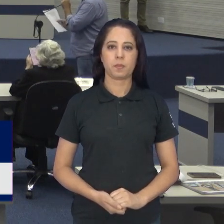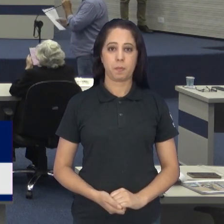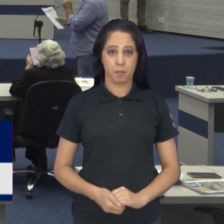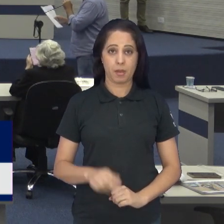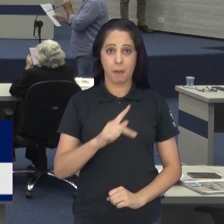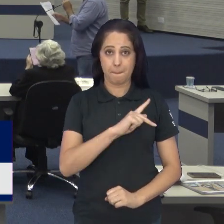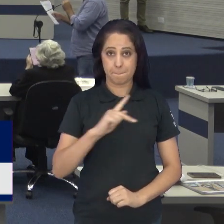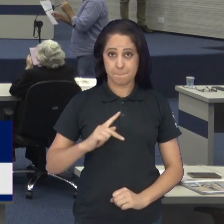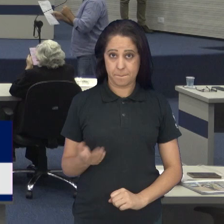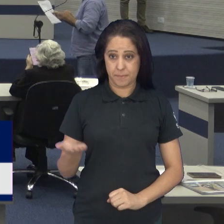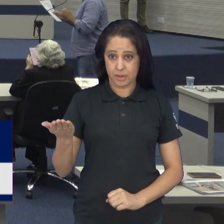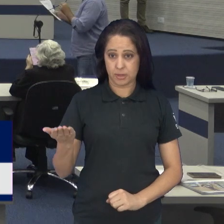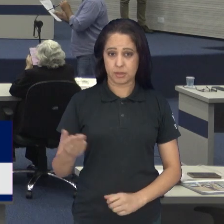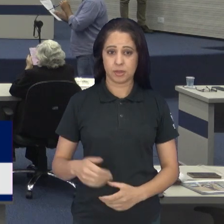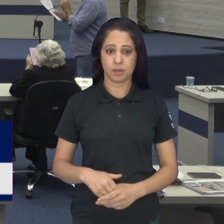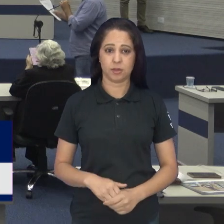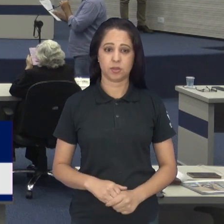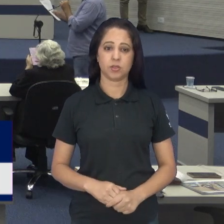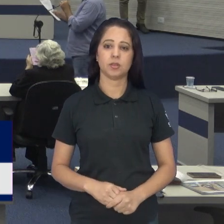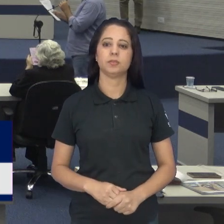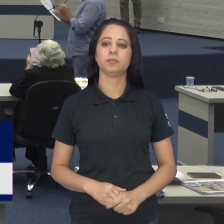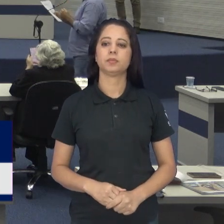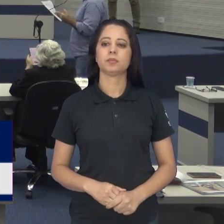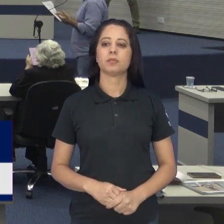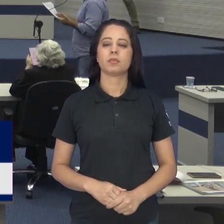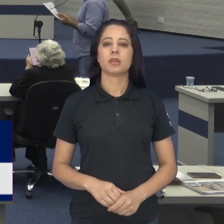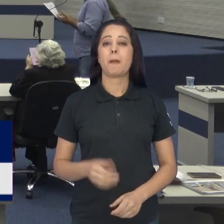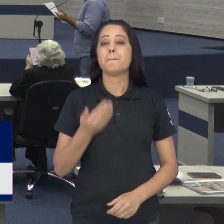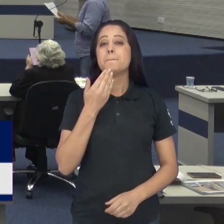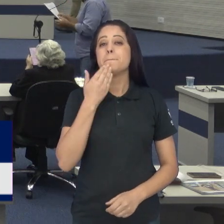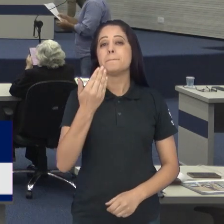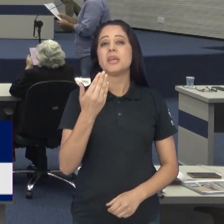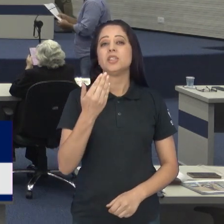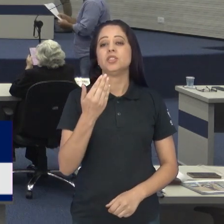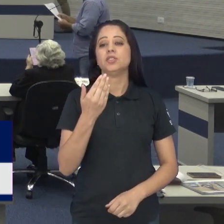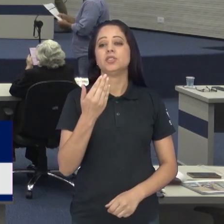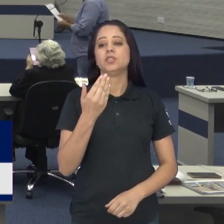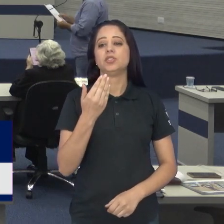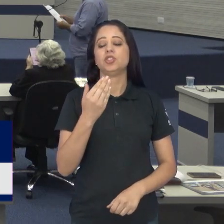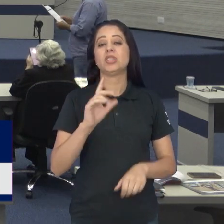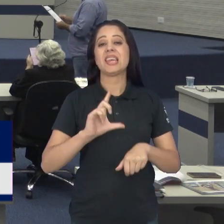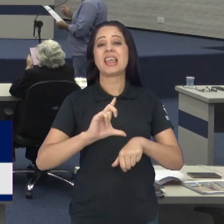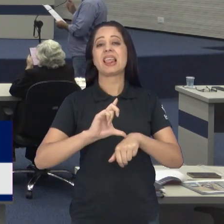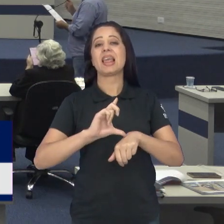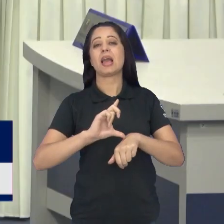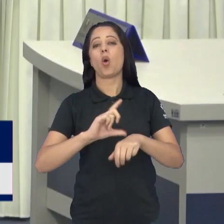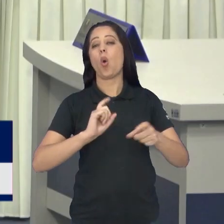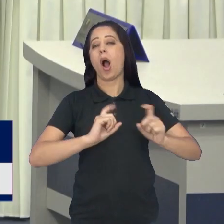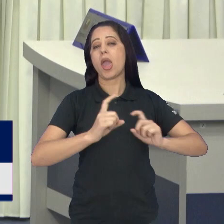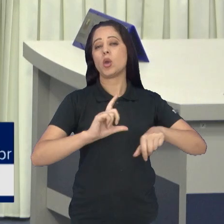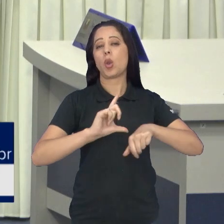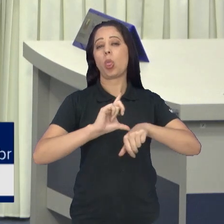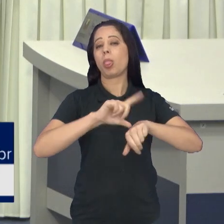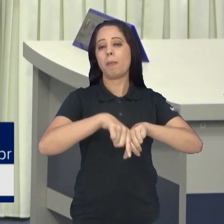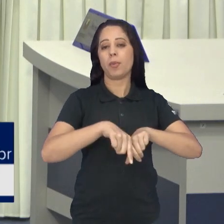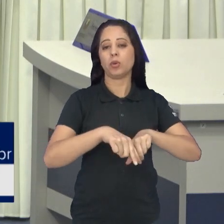Senhor presidente, quero solicitar o adiamento por uma sessão do seguinte